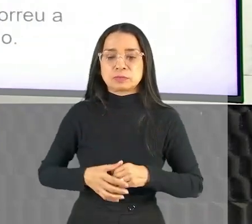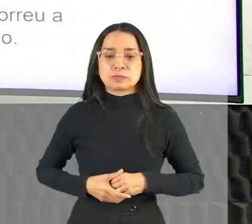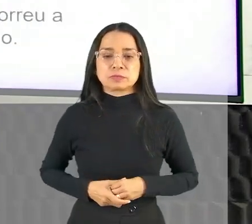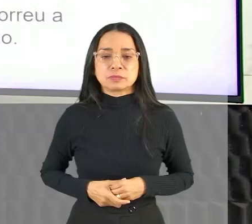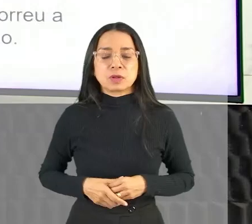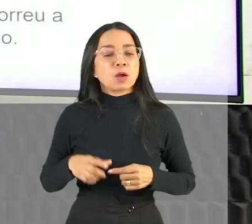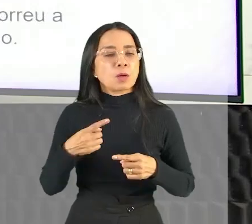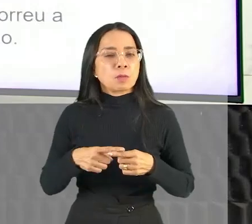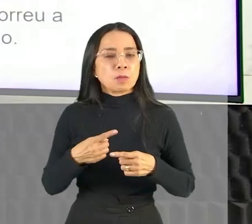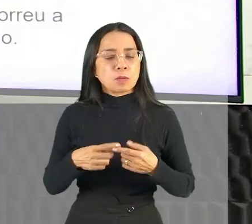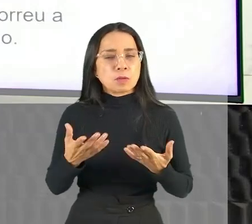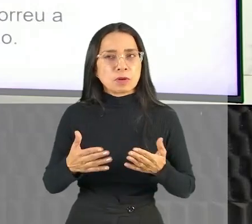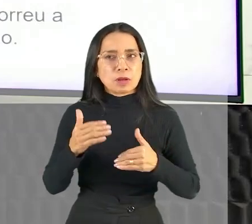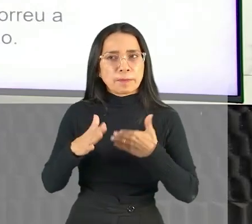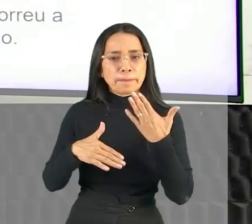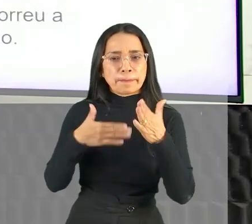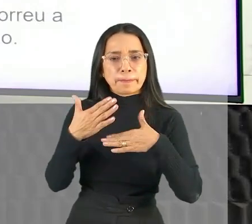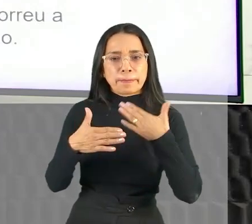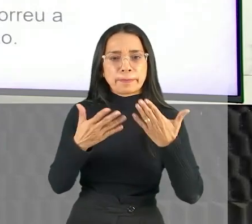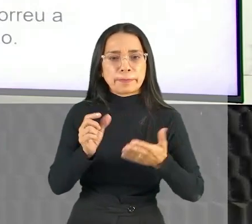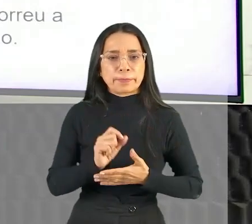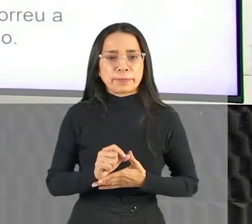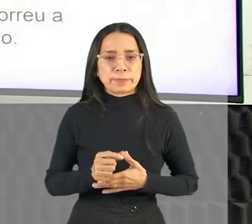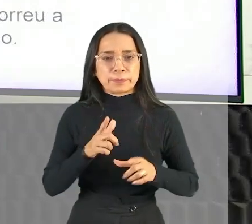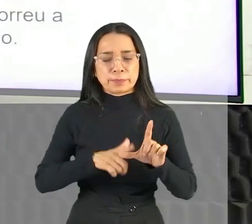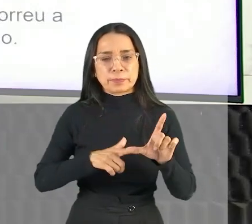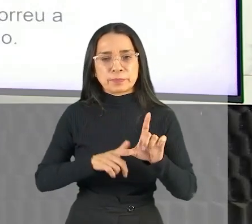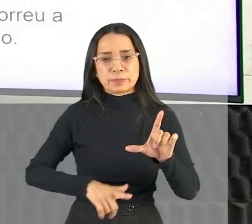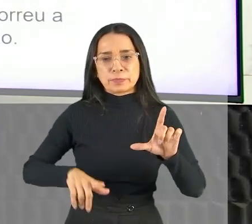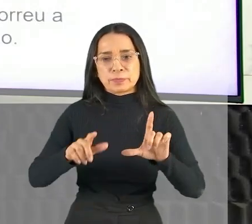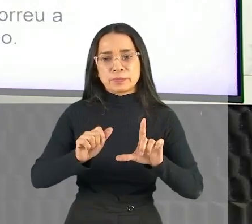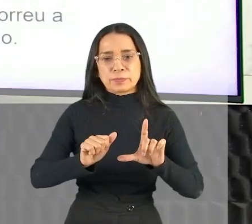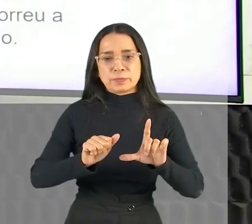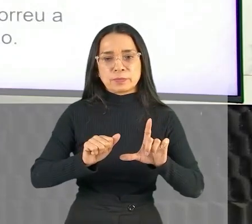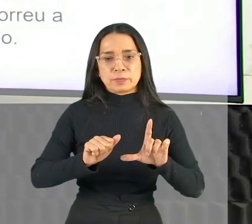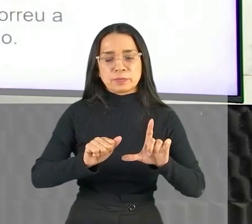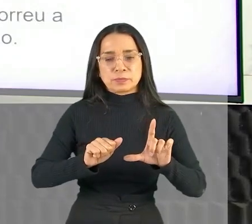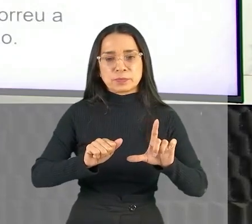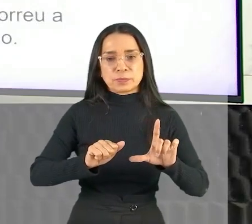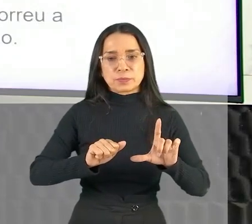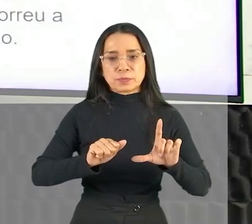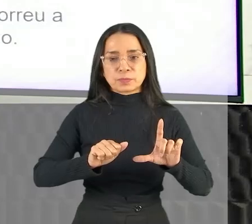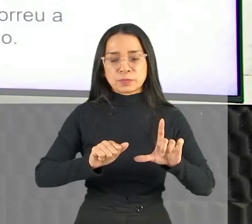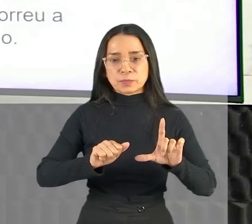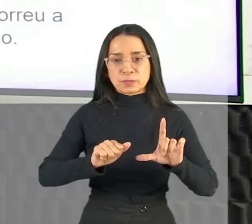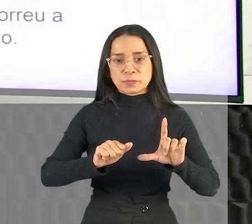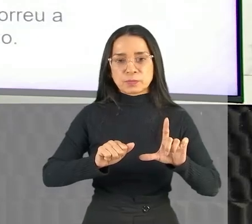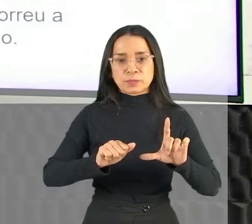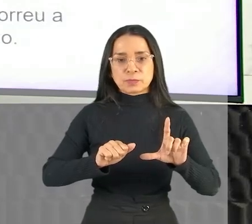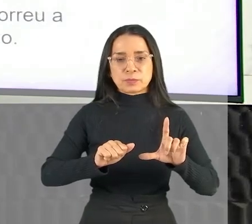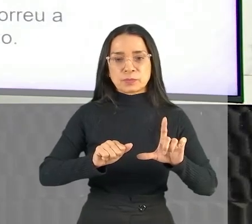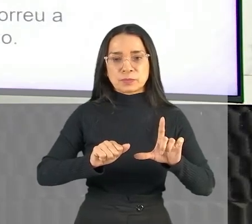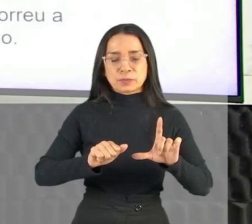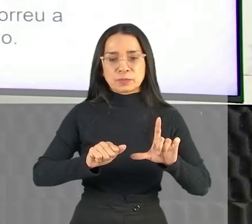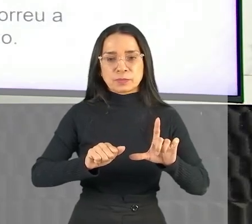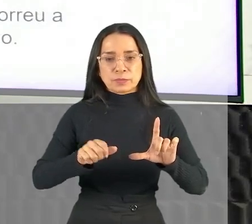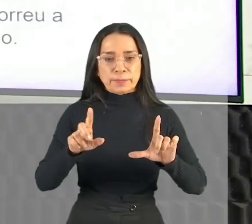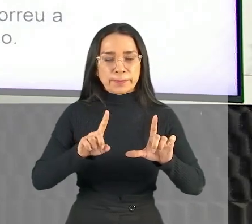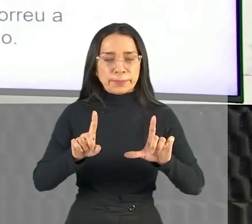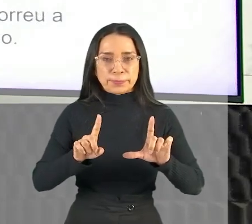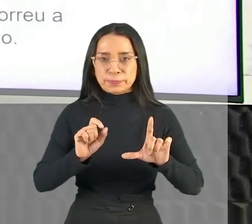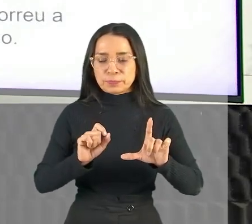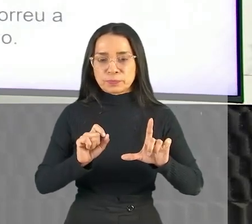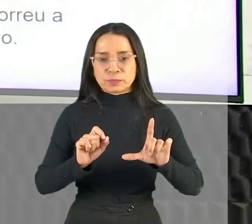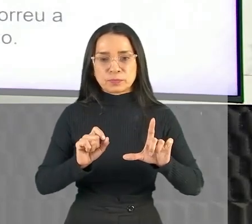por que processo, né? Por osmose, por envolver apenas o transporte do solvente? Não,